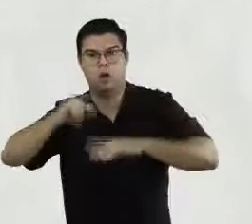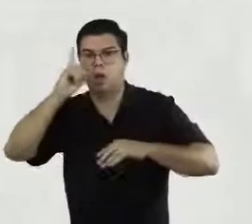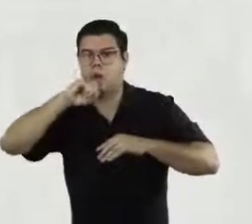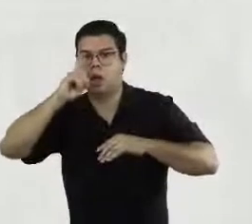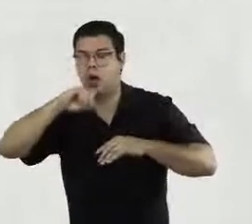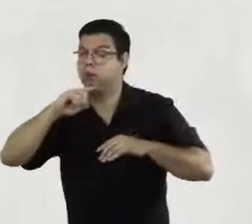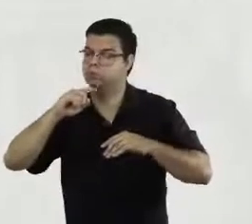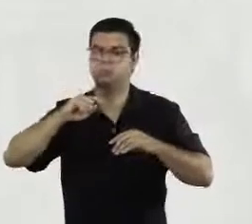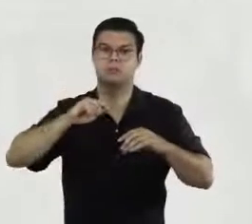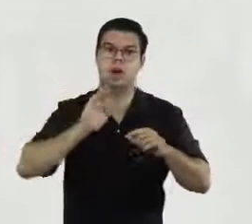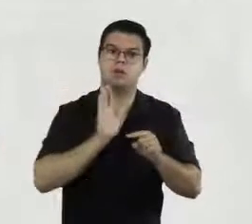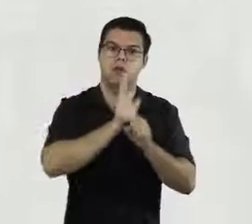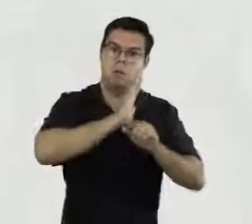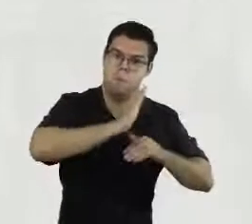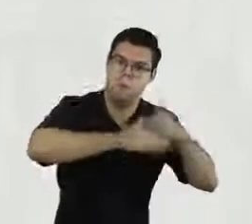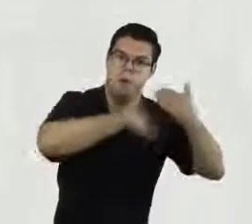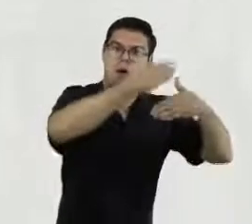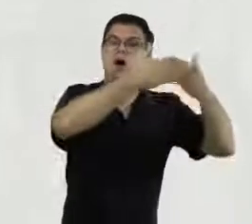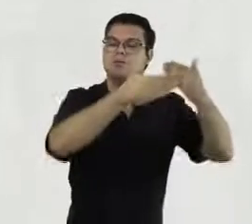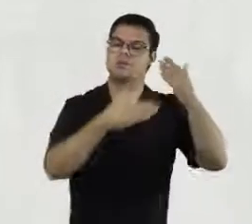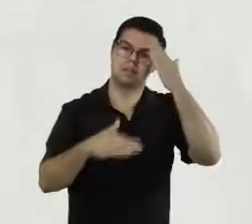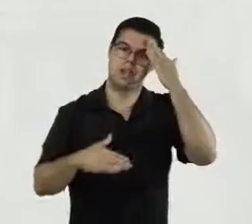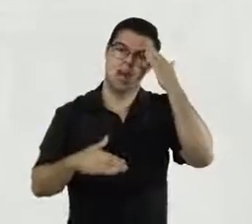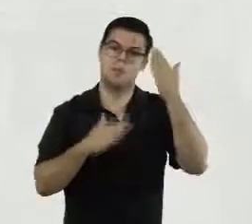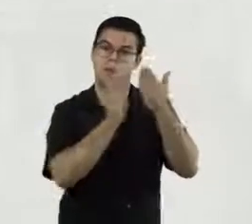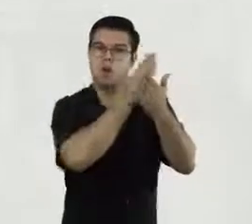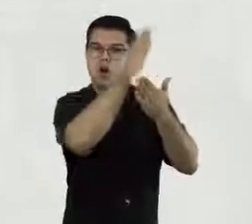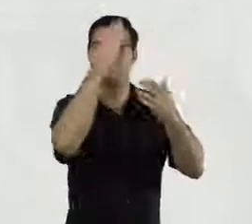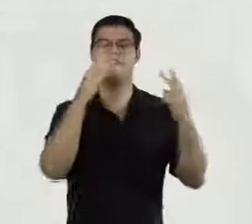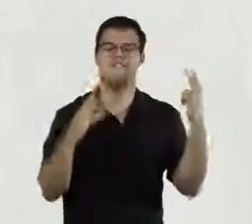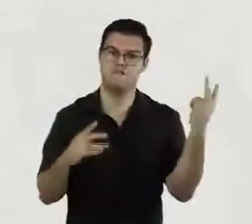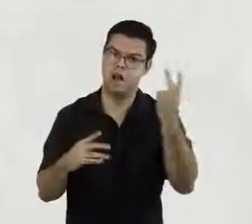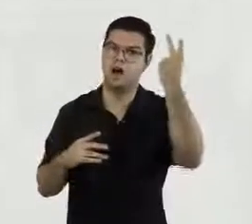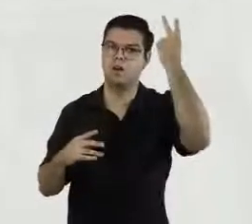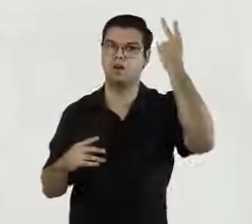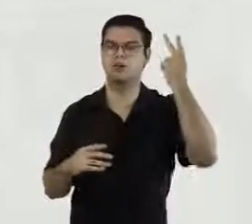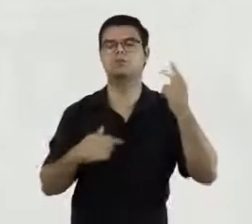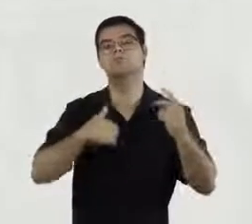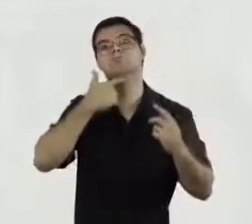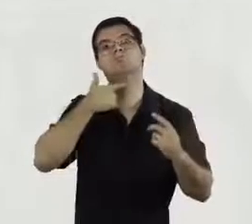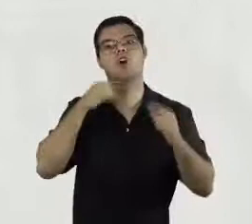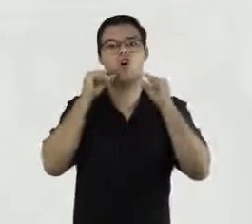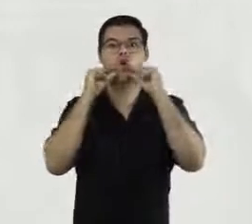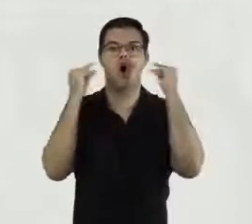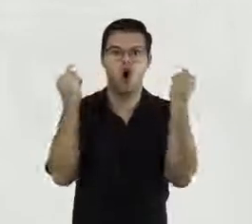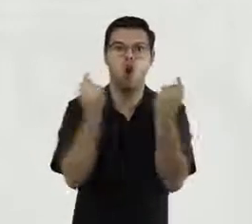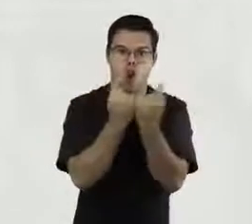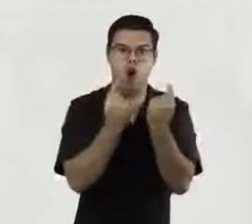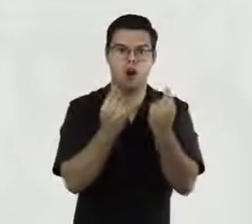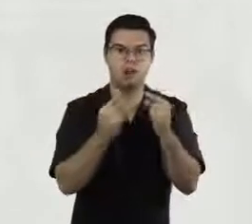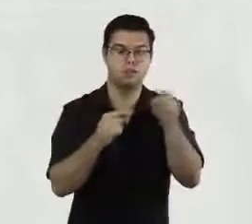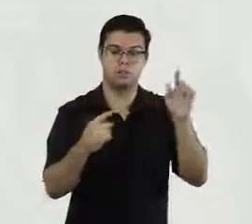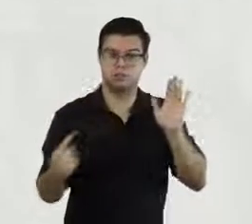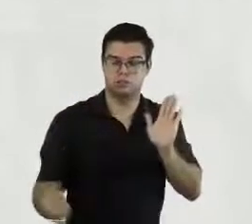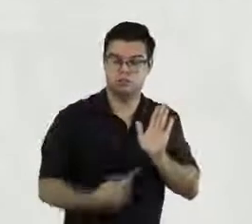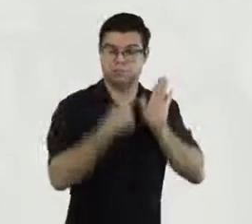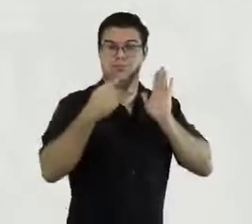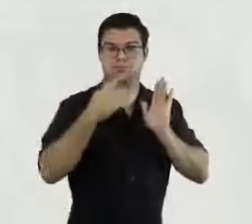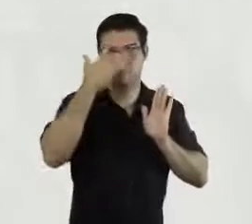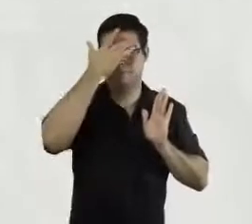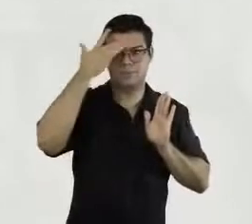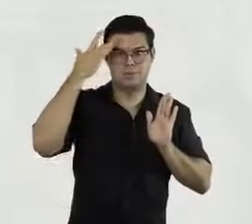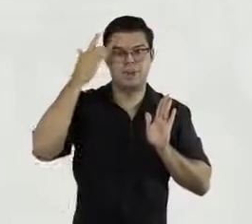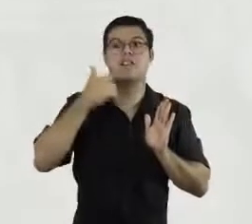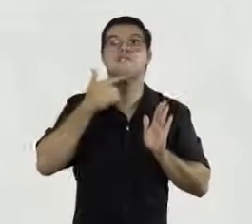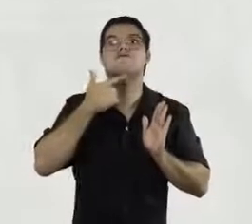valor social da bibliografia. Desejo também que este colóquio possa despertar corações daqueles que, sem